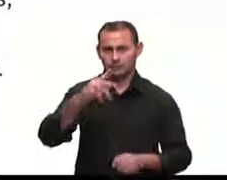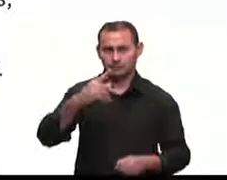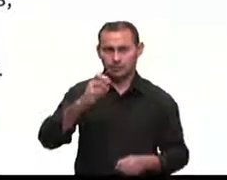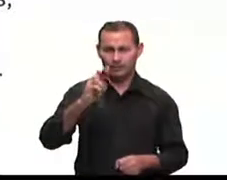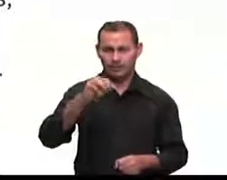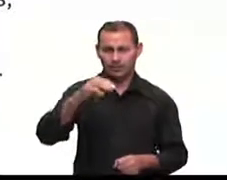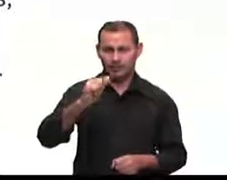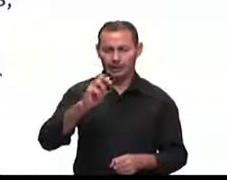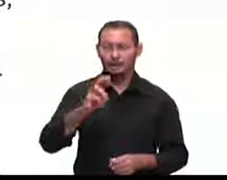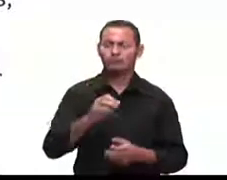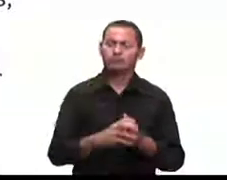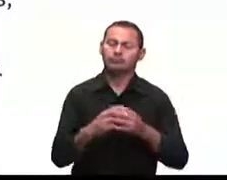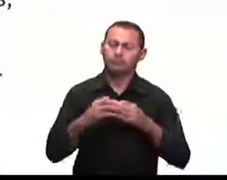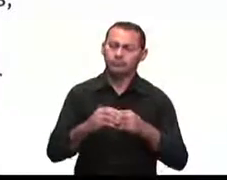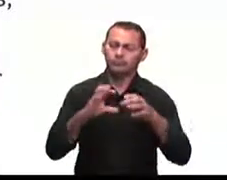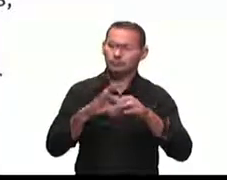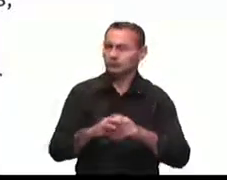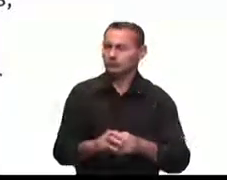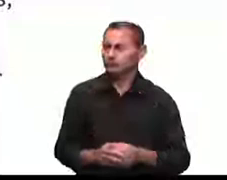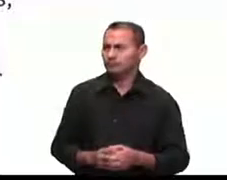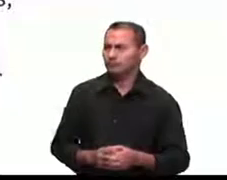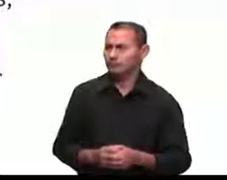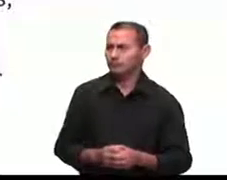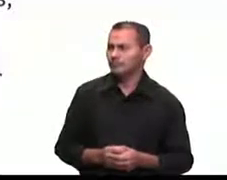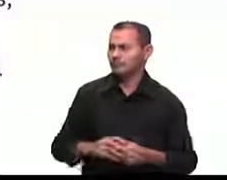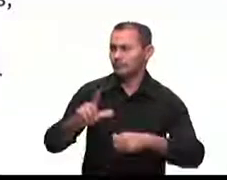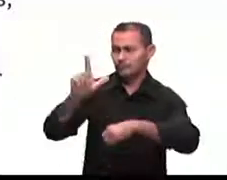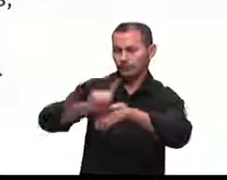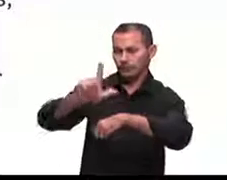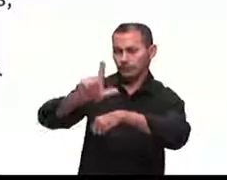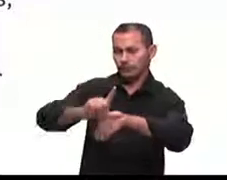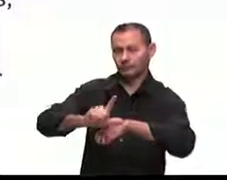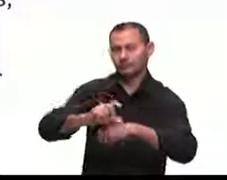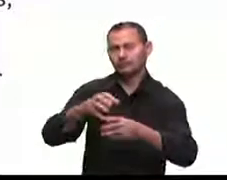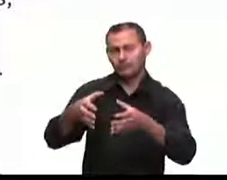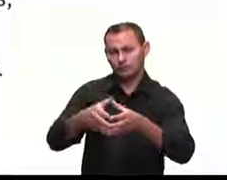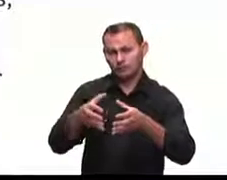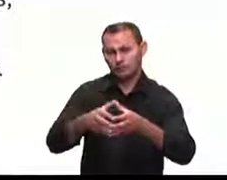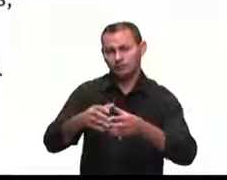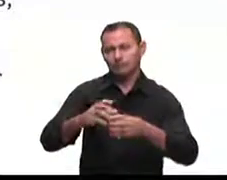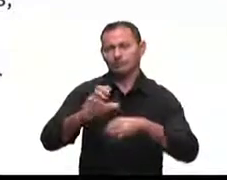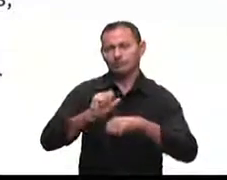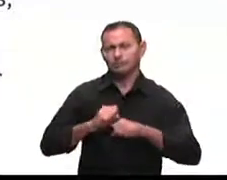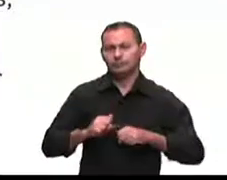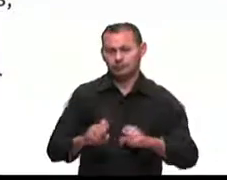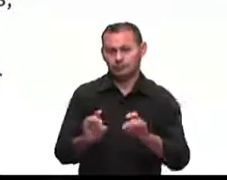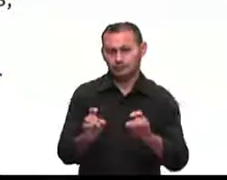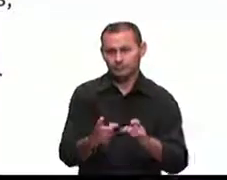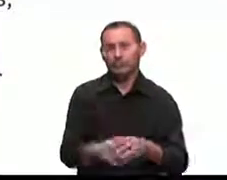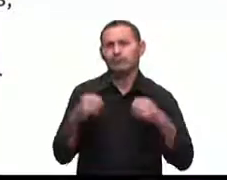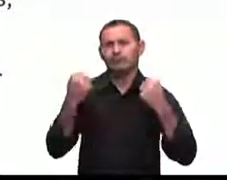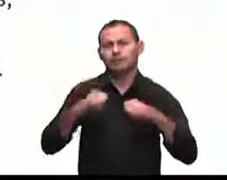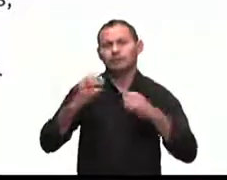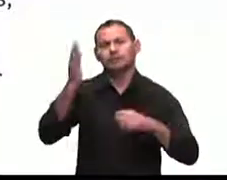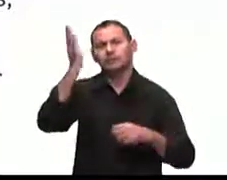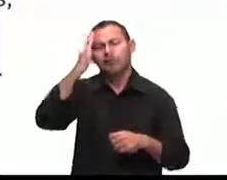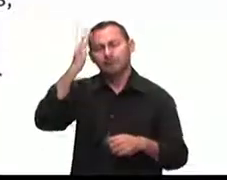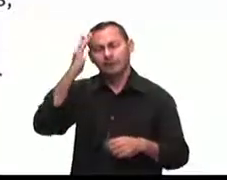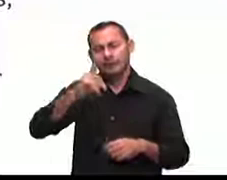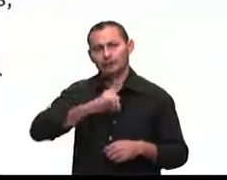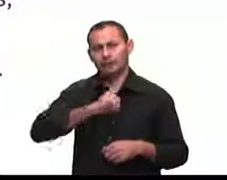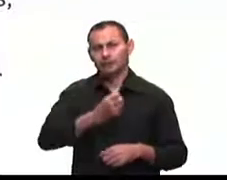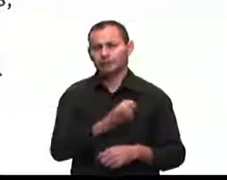supermercado segmentado por loja. Se é uma rede de supermercados, então eu preciso saber que